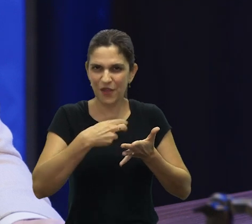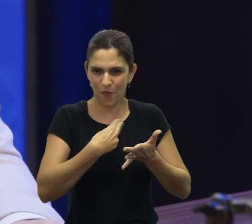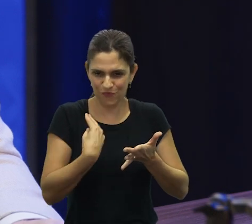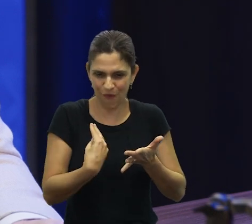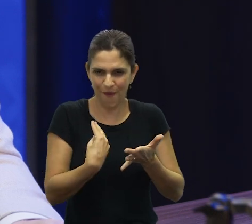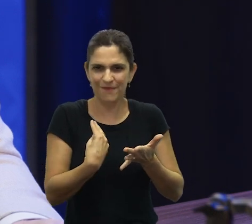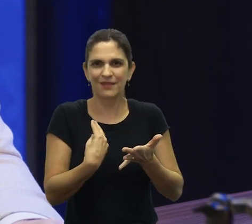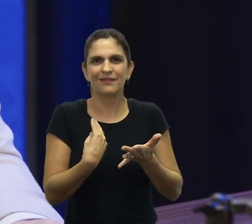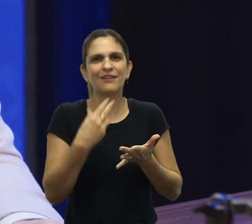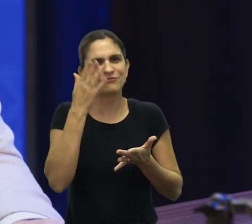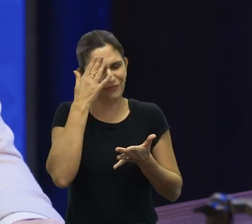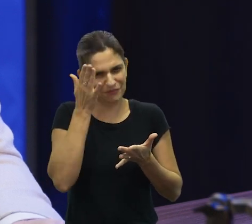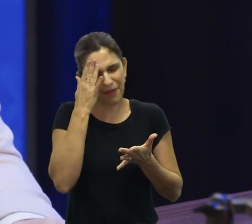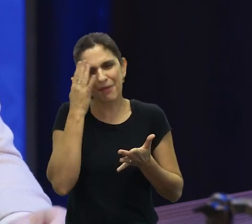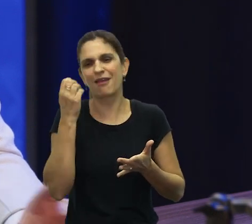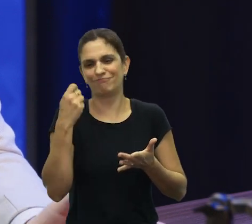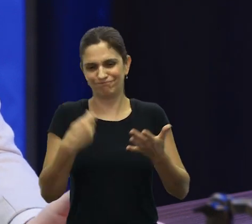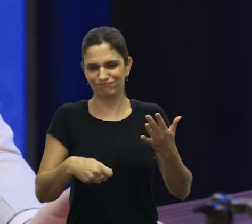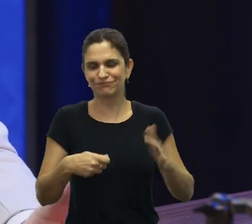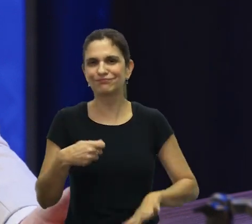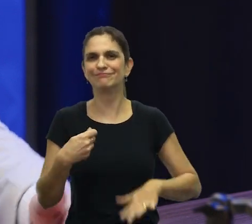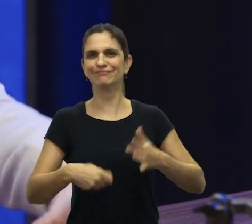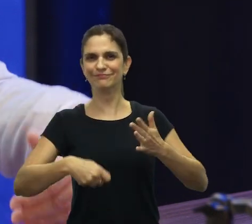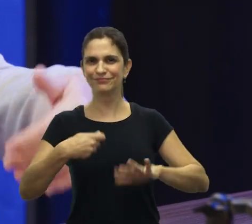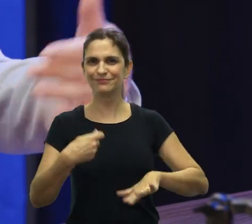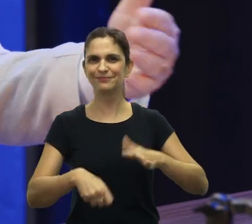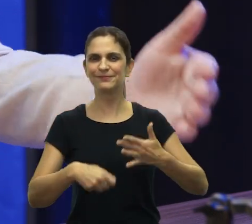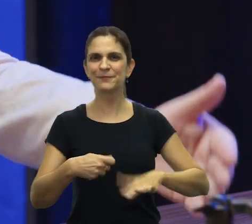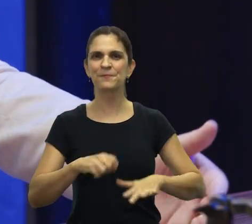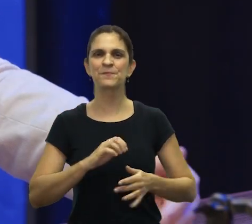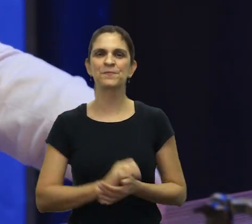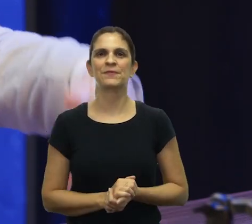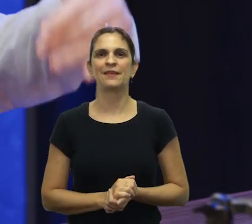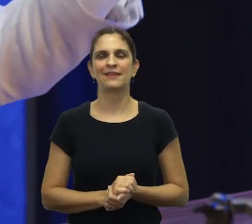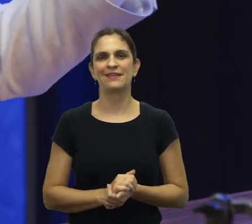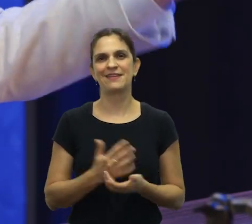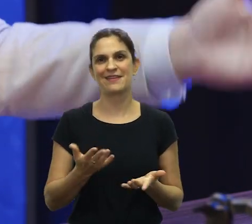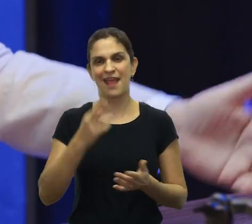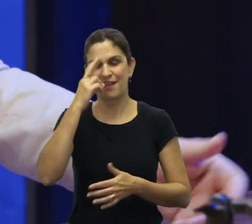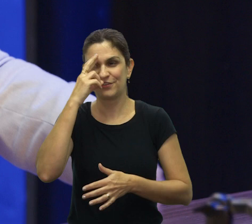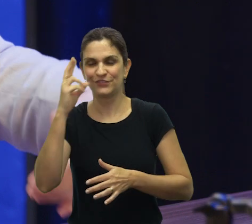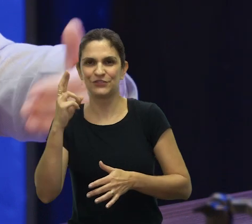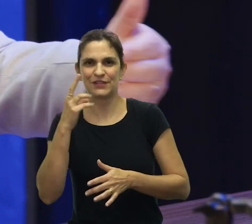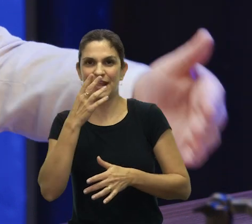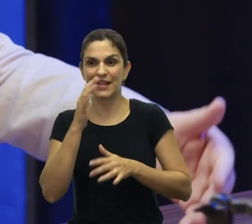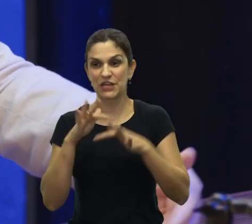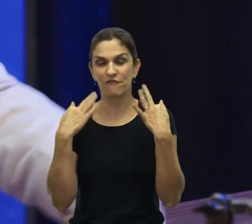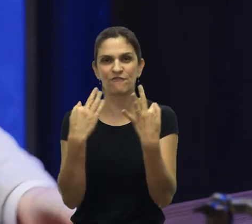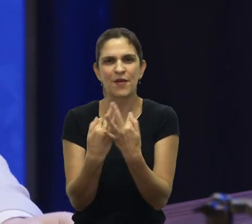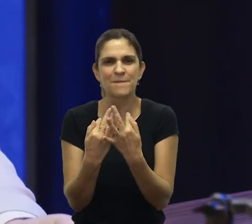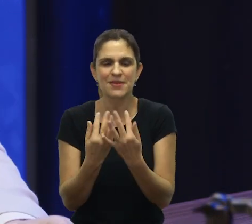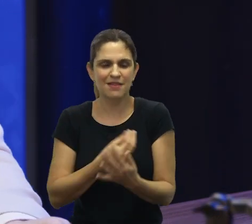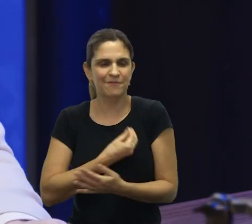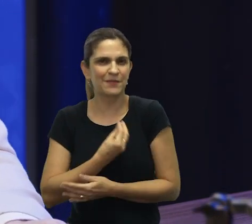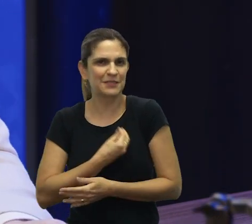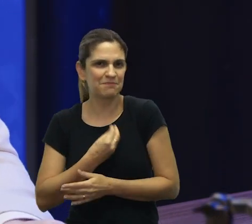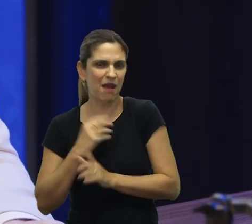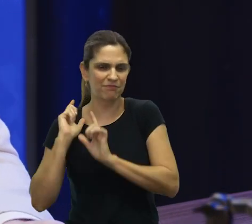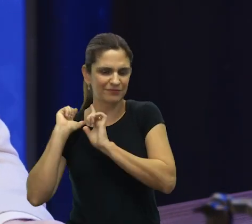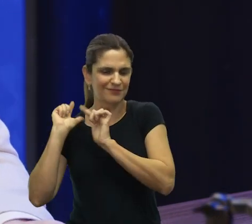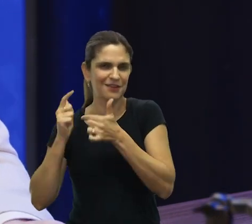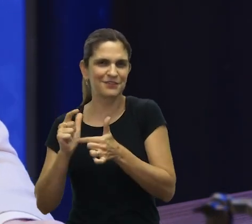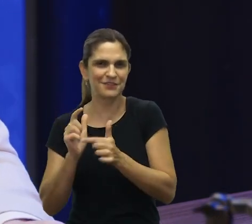paixão lá de trás. Tá na veia mesmo. E todos os meus amigos agora viraram dirigentes, os seus pais, né, acabam passando de pai para filho,